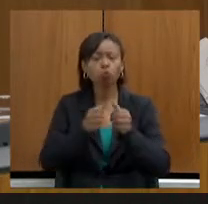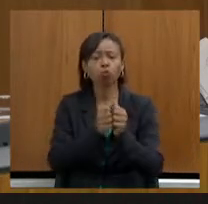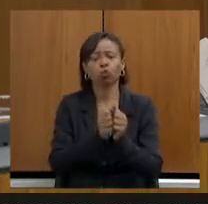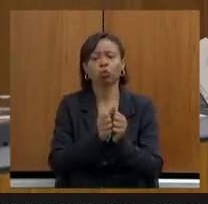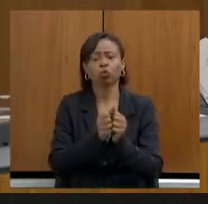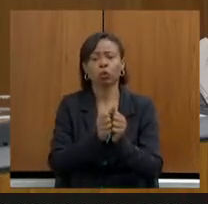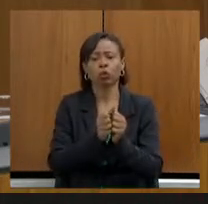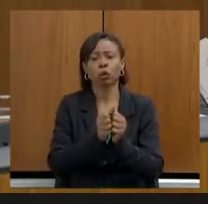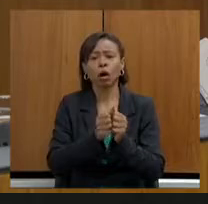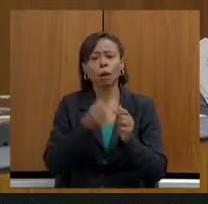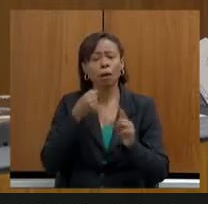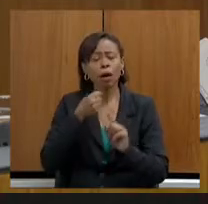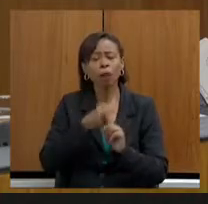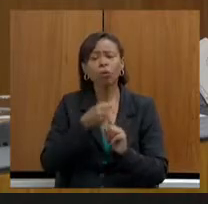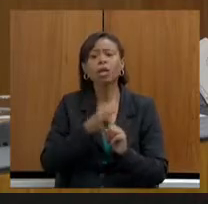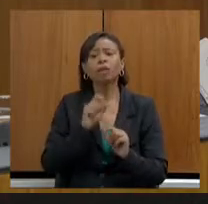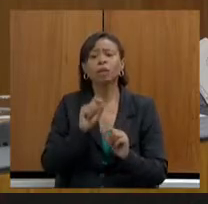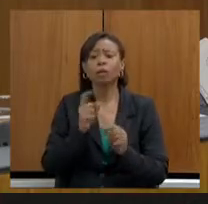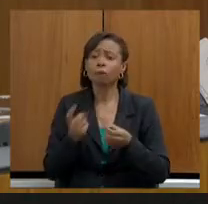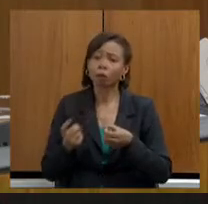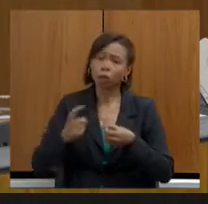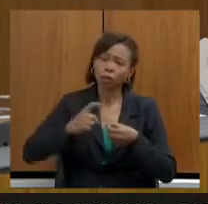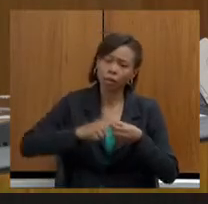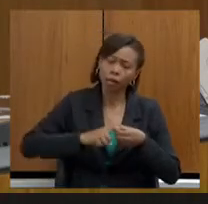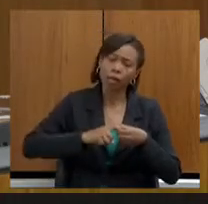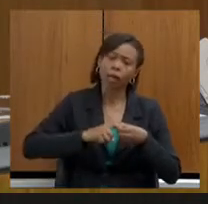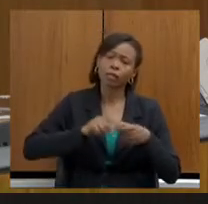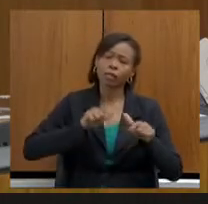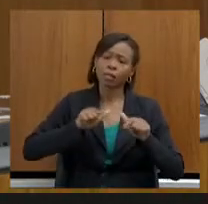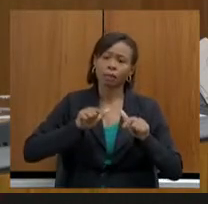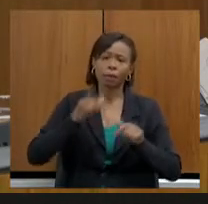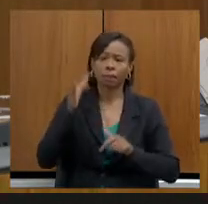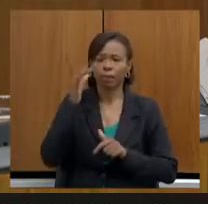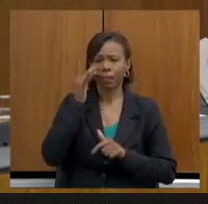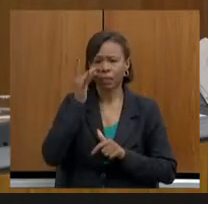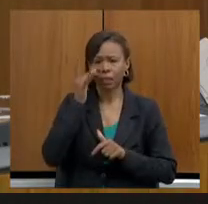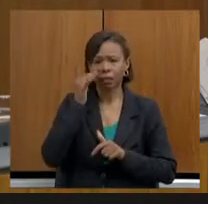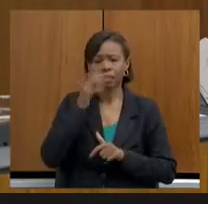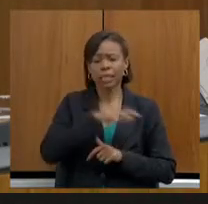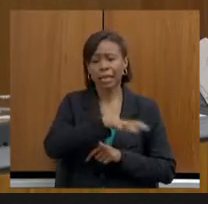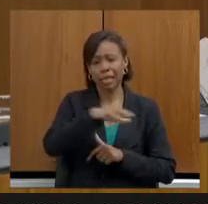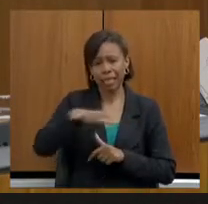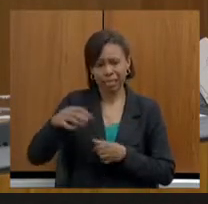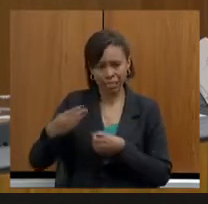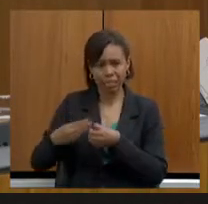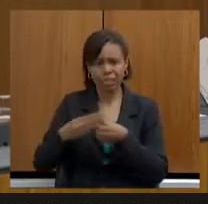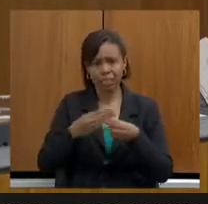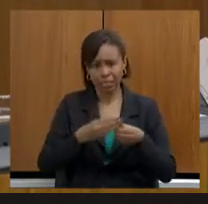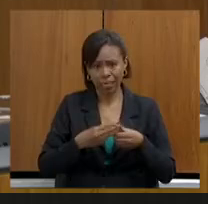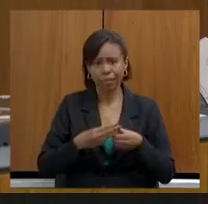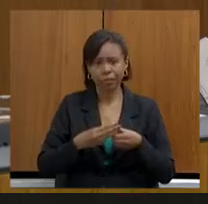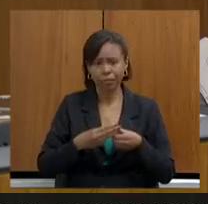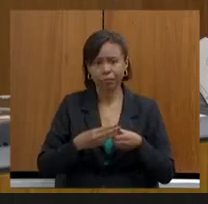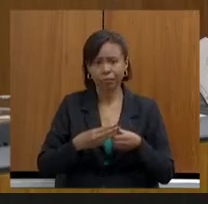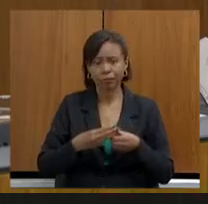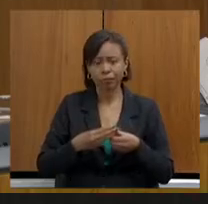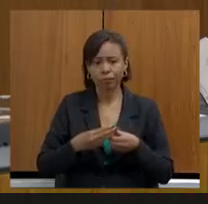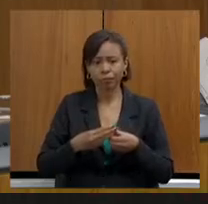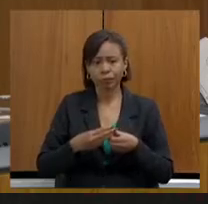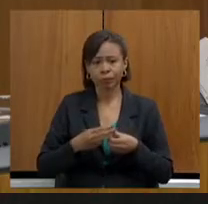luta por retomada das atividades presenciais nesses municípios campanha Jequeri